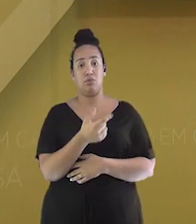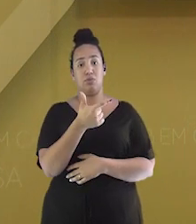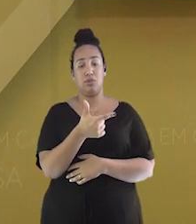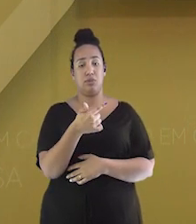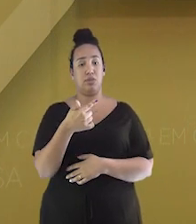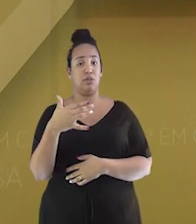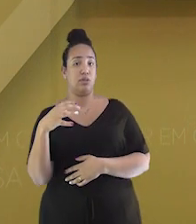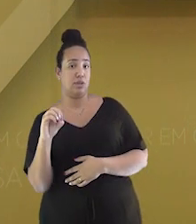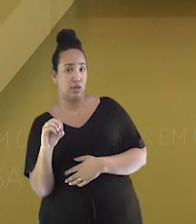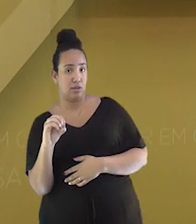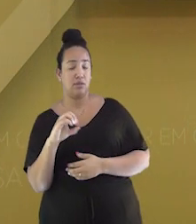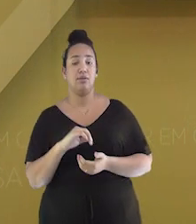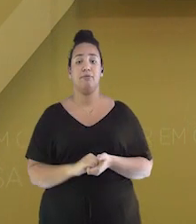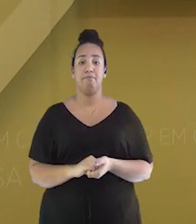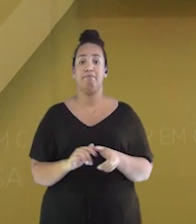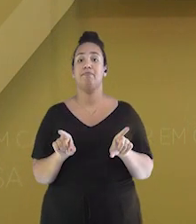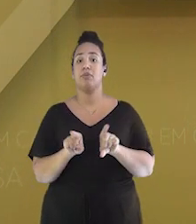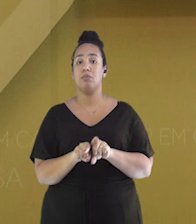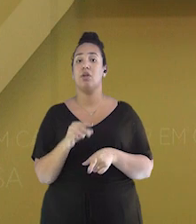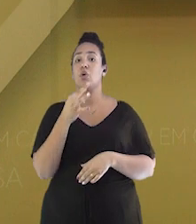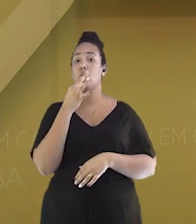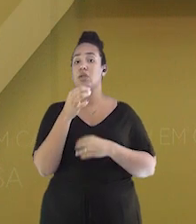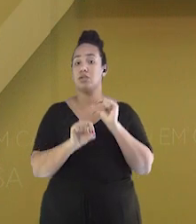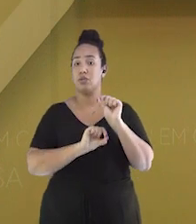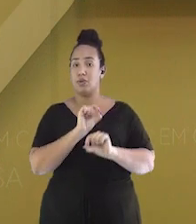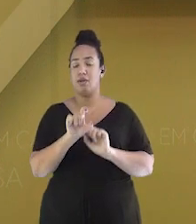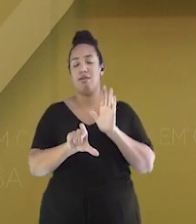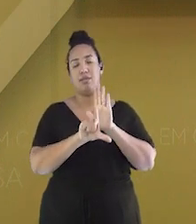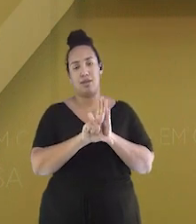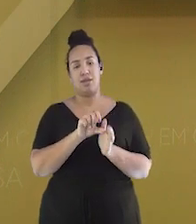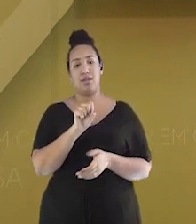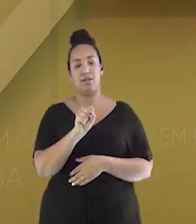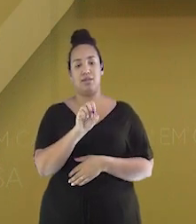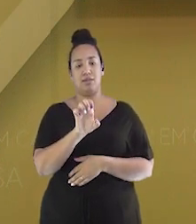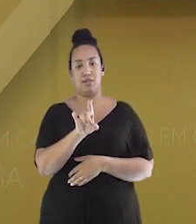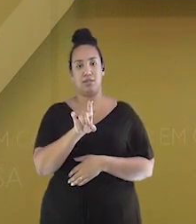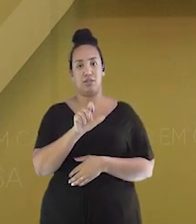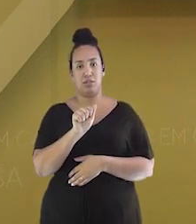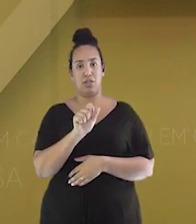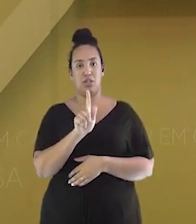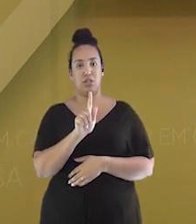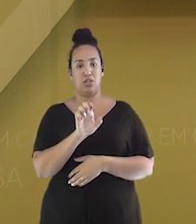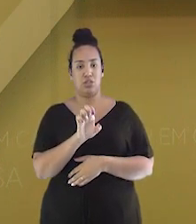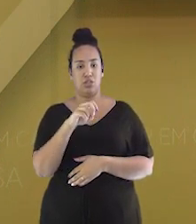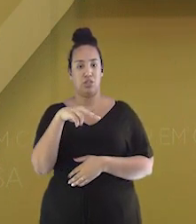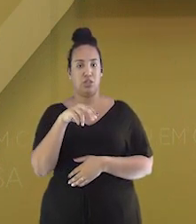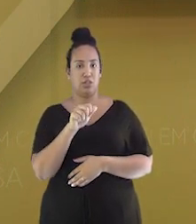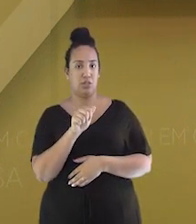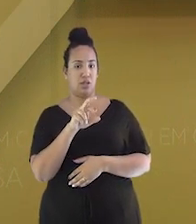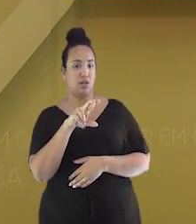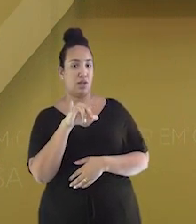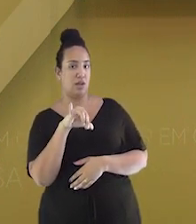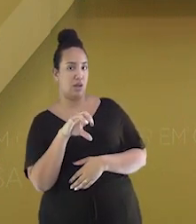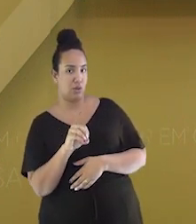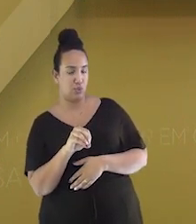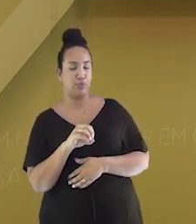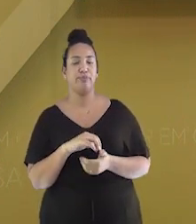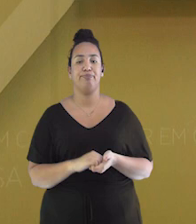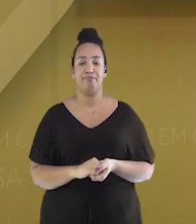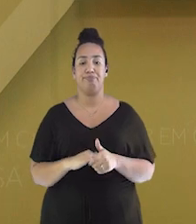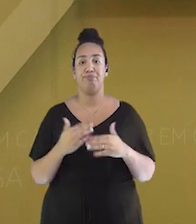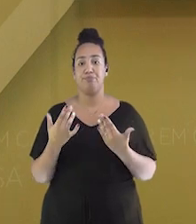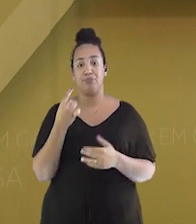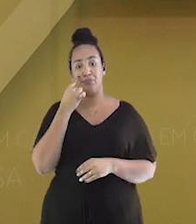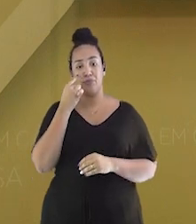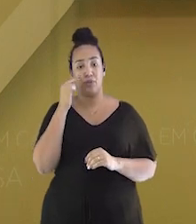3.270, também conhecida como Lei dos Sexagenários ou Lei Saraiva-Cotegipe. Então nós podemos ver um